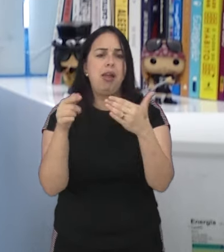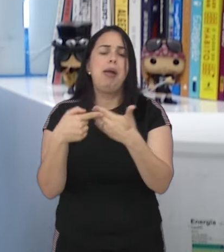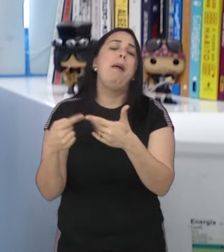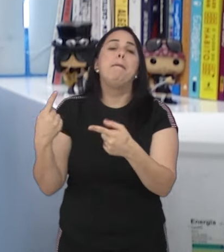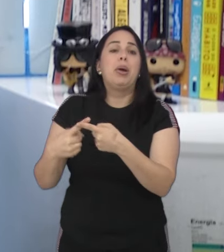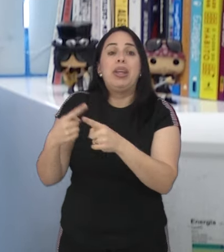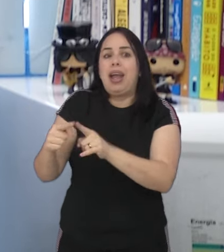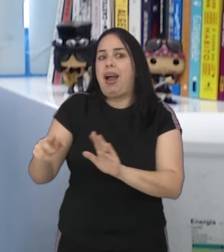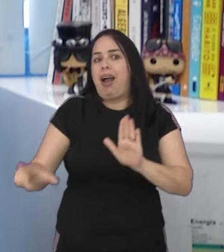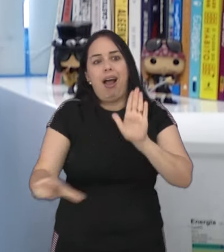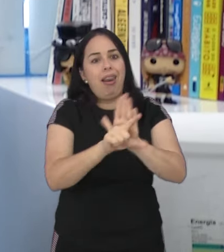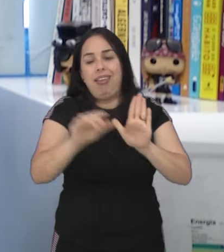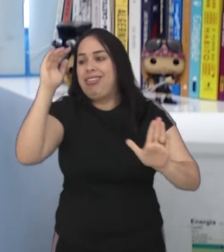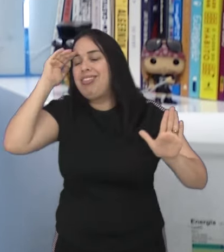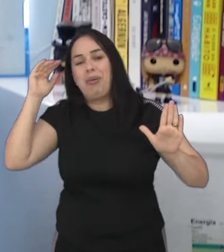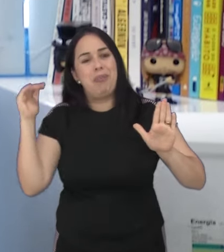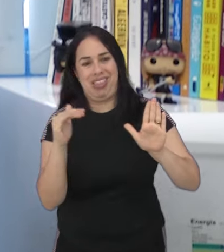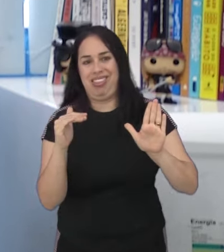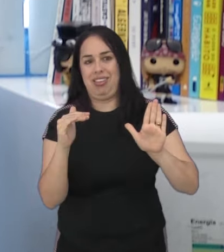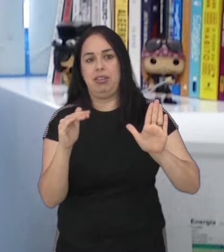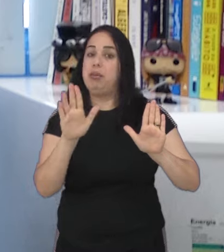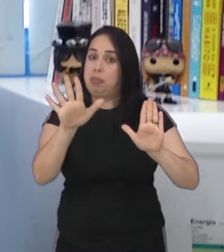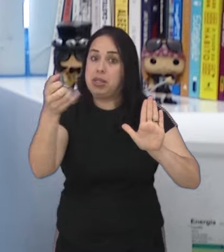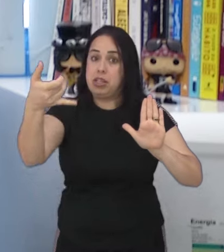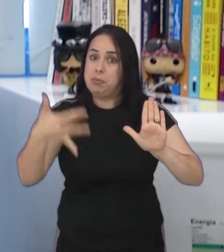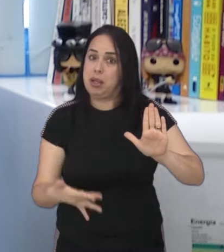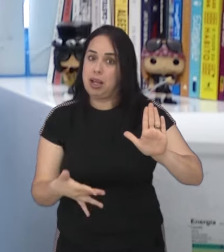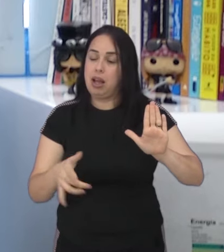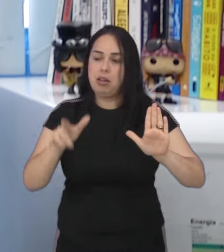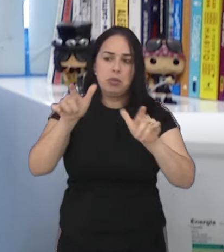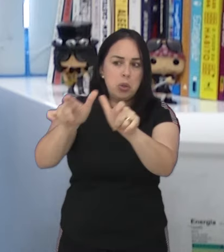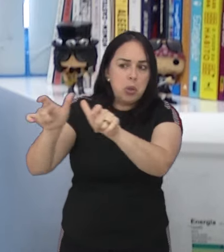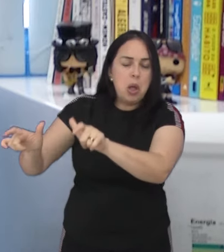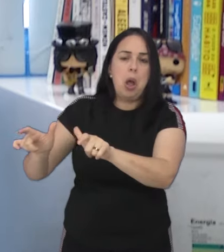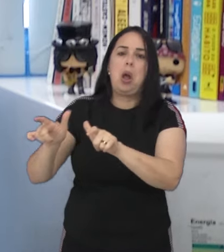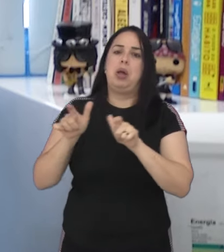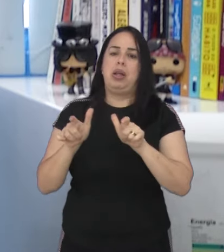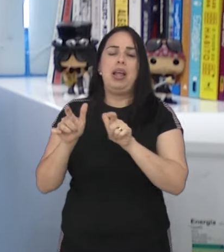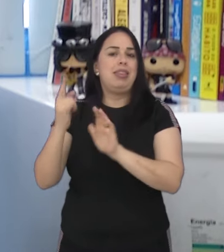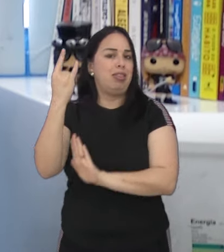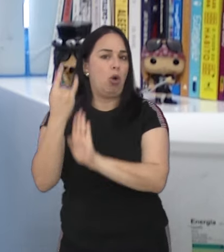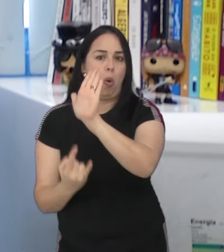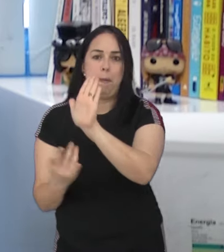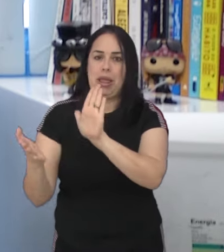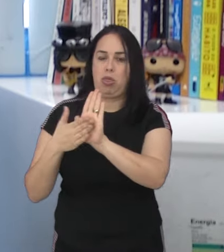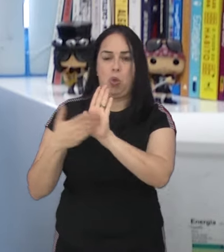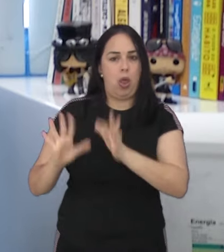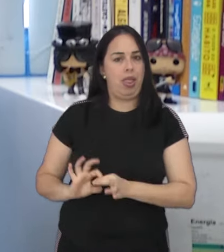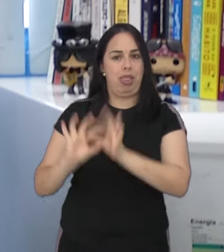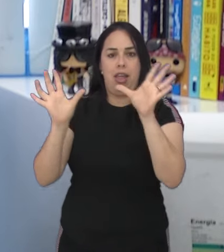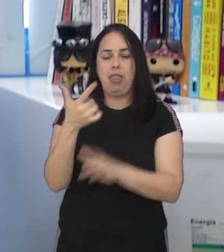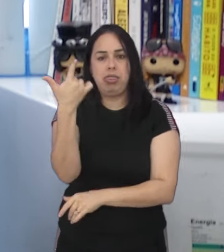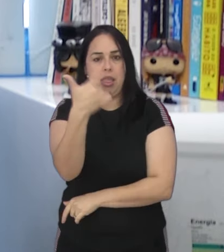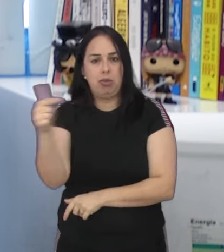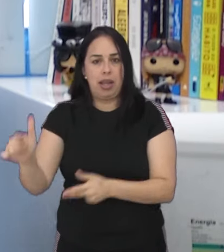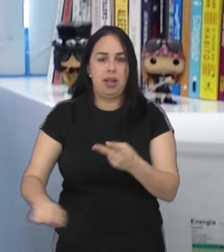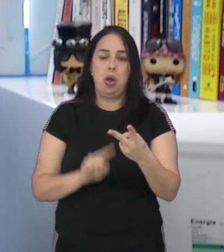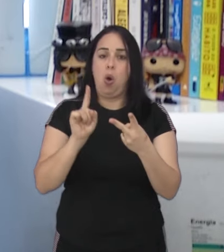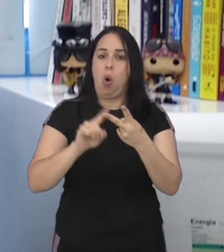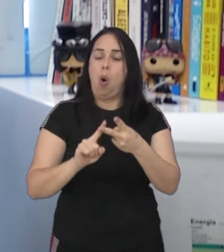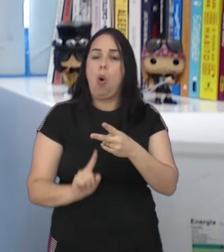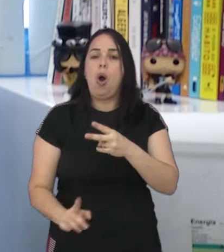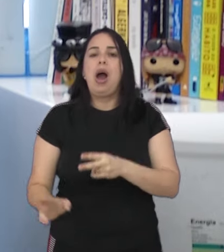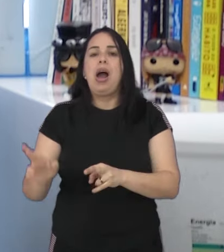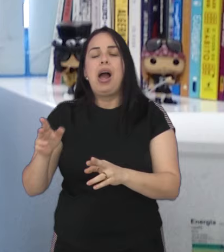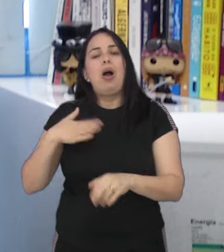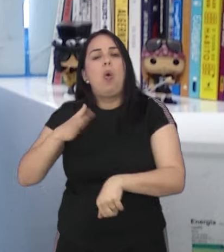estavam descumprindo as regras de funcionamento ISO interessante colocar são locais que estavam funcionando sem documentação ou desrespeitando